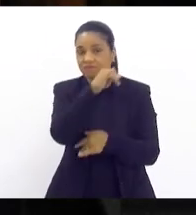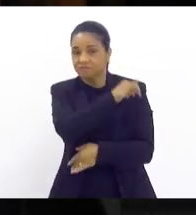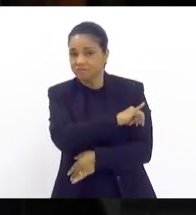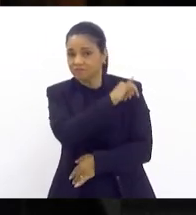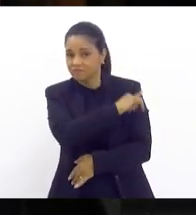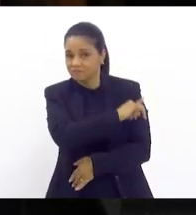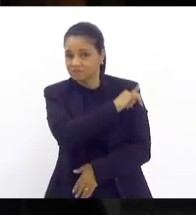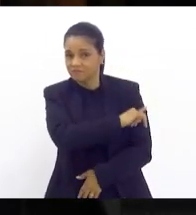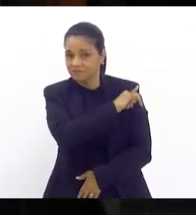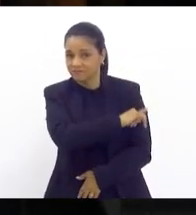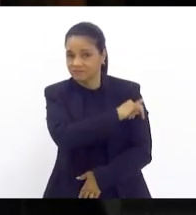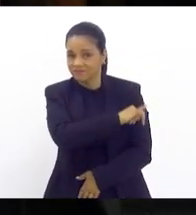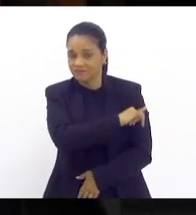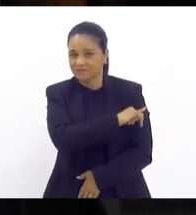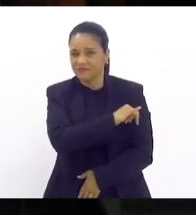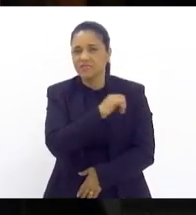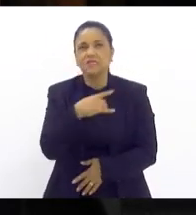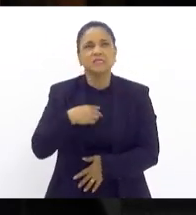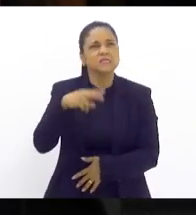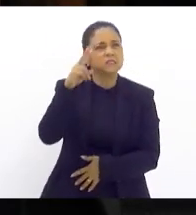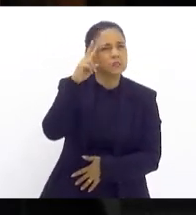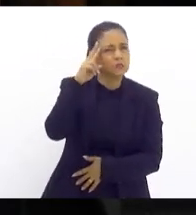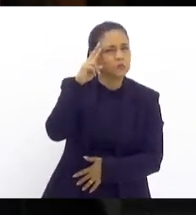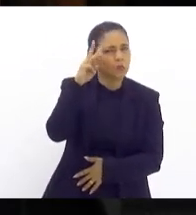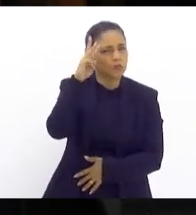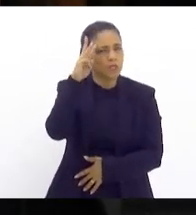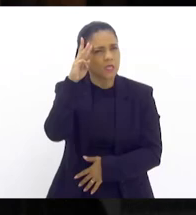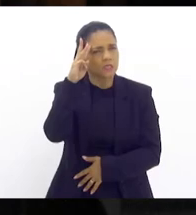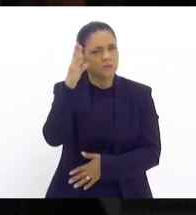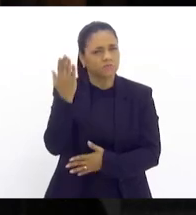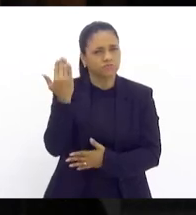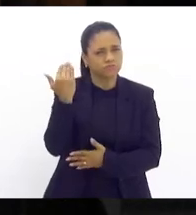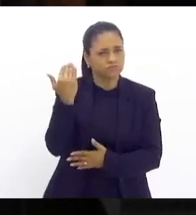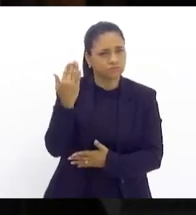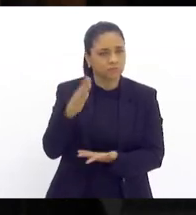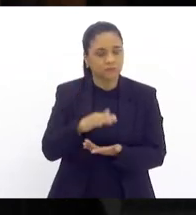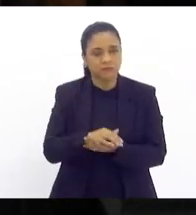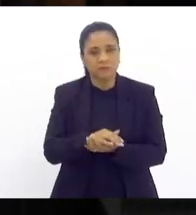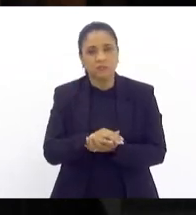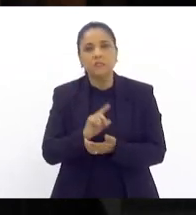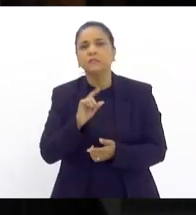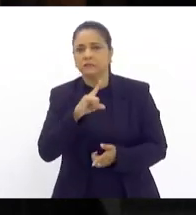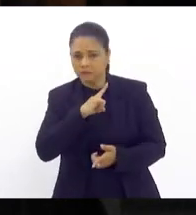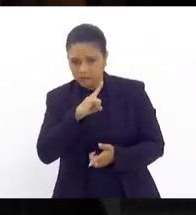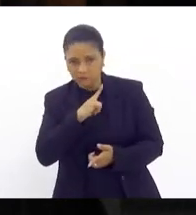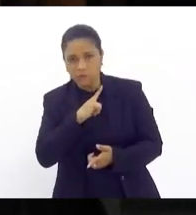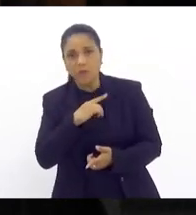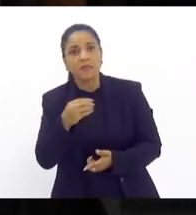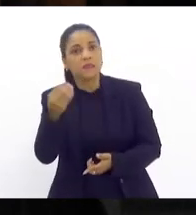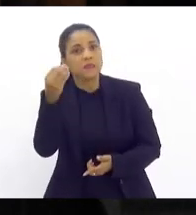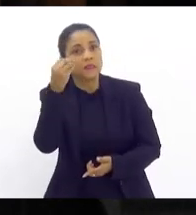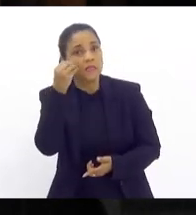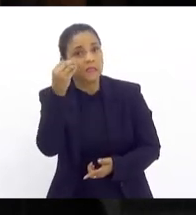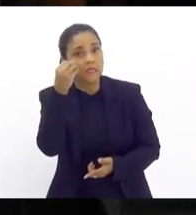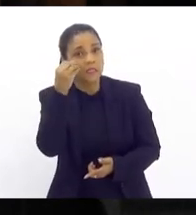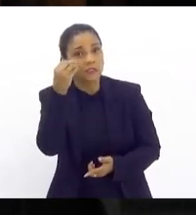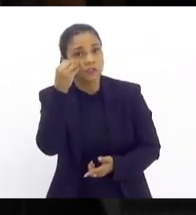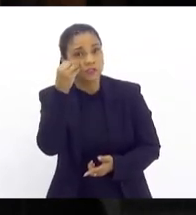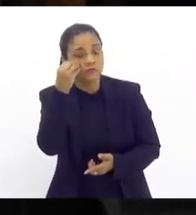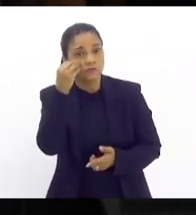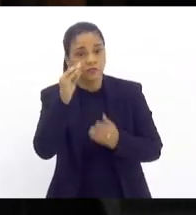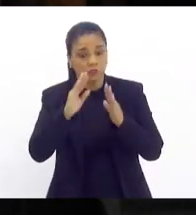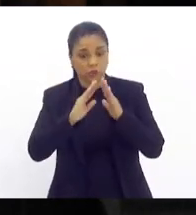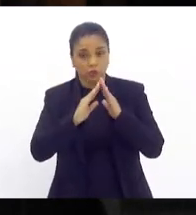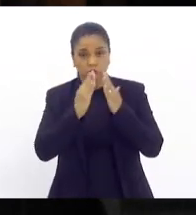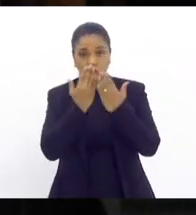engano na segunda ou terça-feira teve um evento tentativa numa escola na